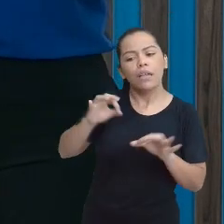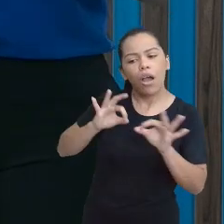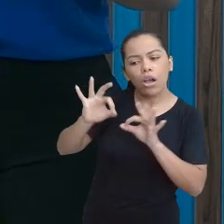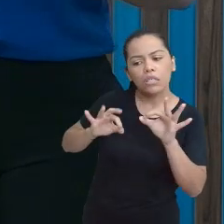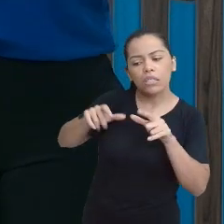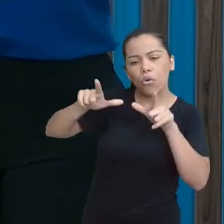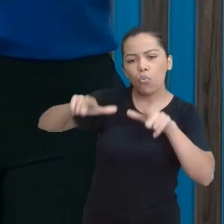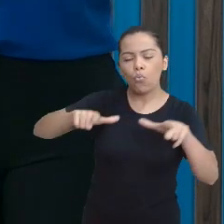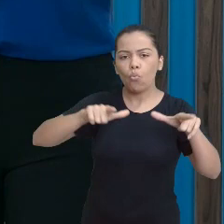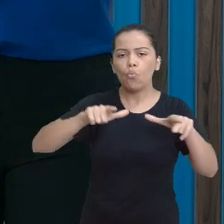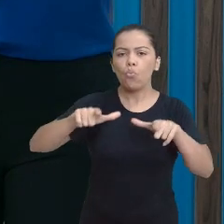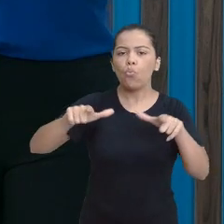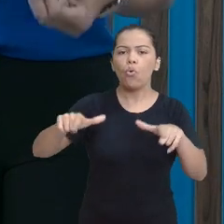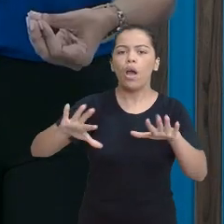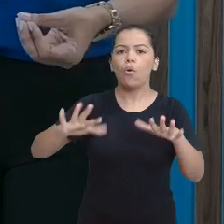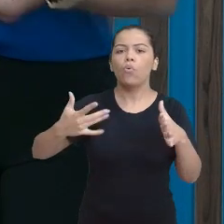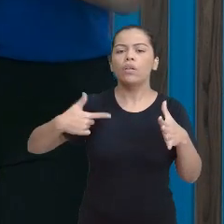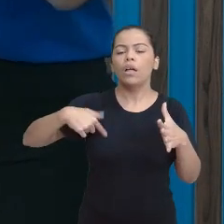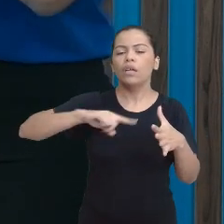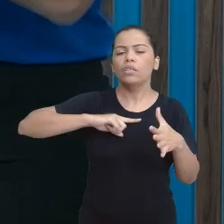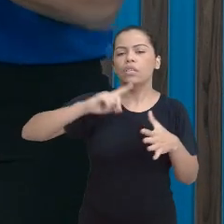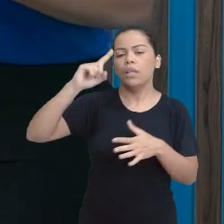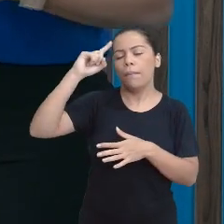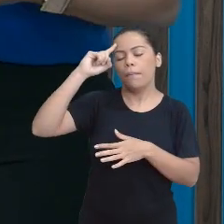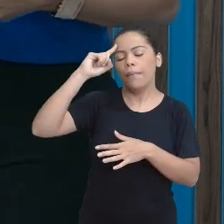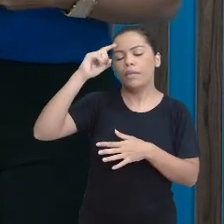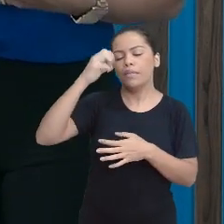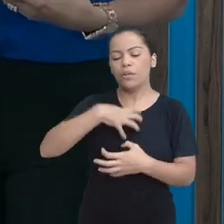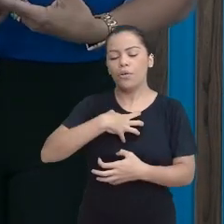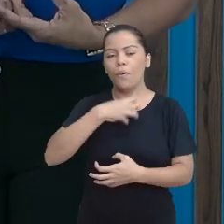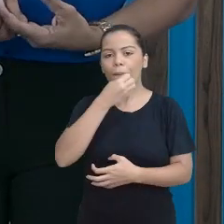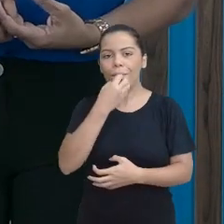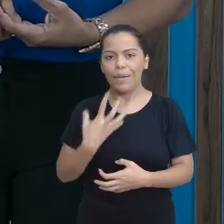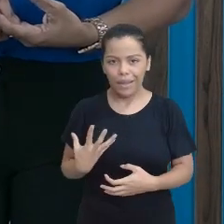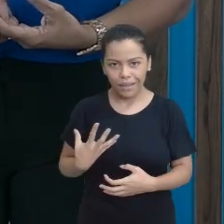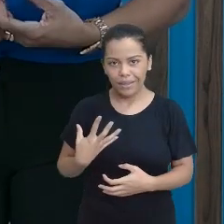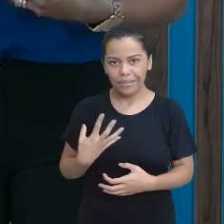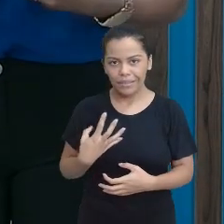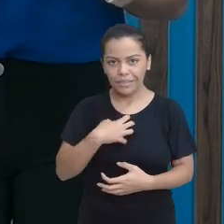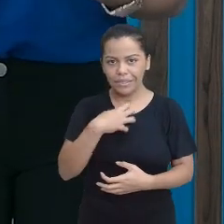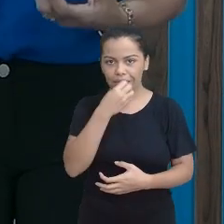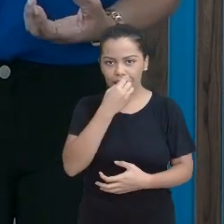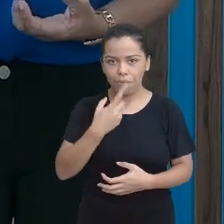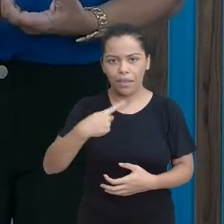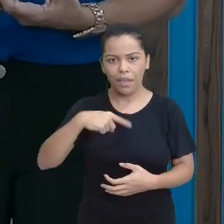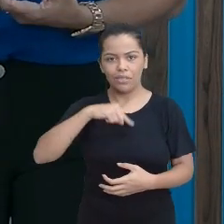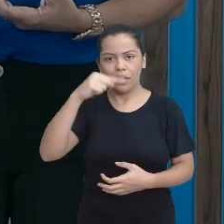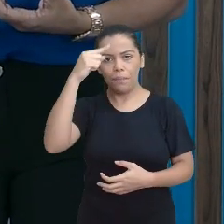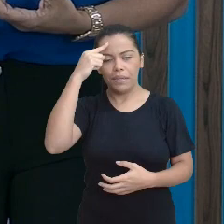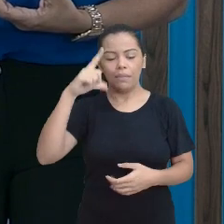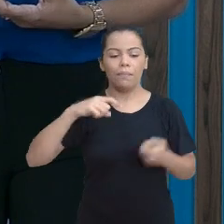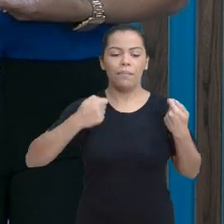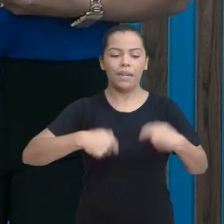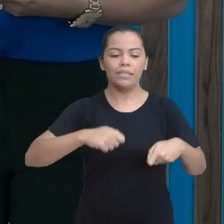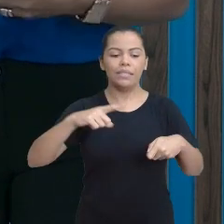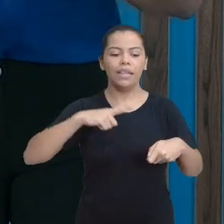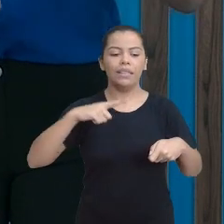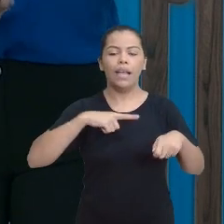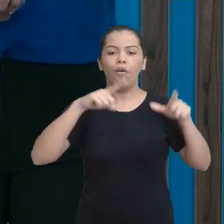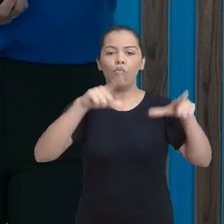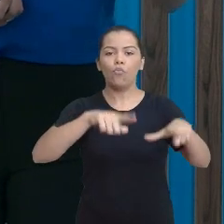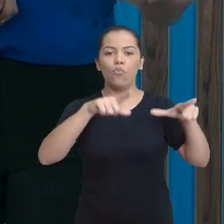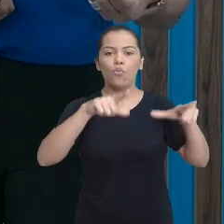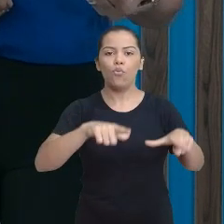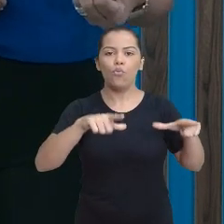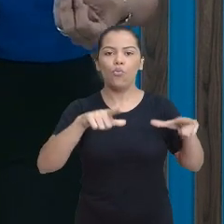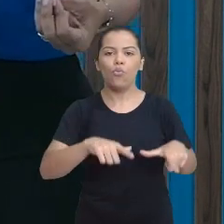se configura no viés do bem-estar, a gente tem um ambiente favorável, né? Um ambiente favorável à aprendizagem. É um ambiente que